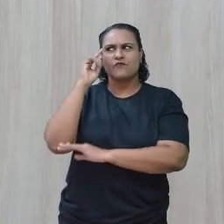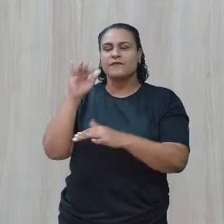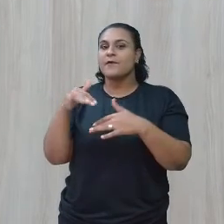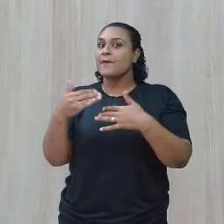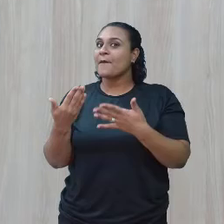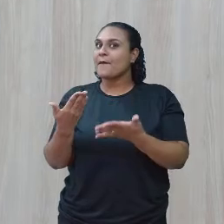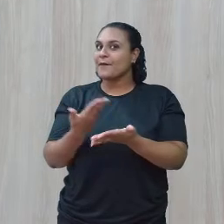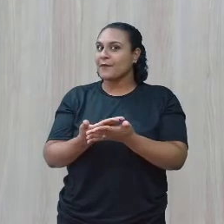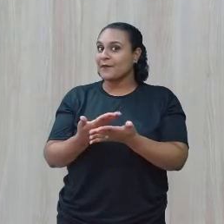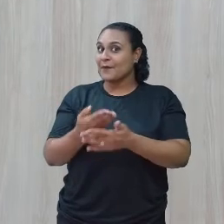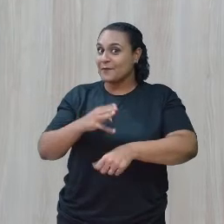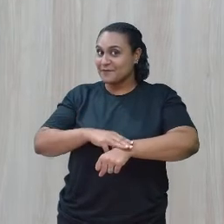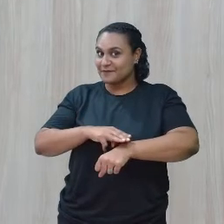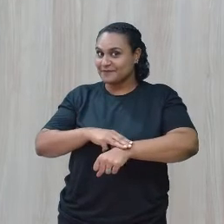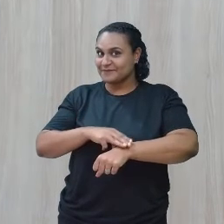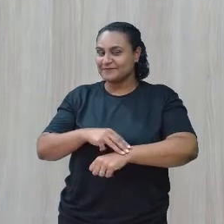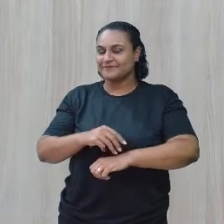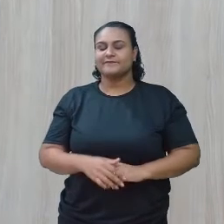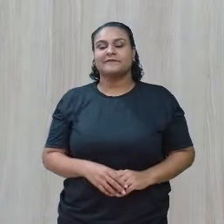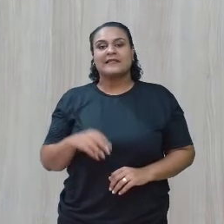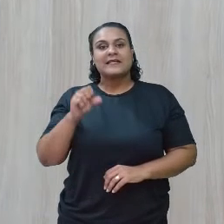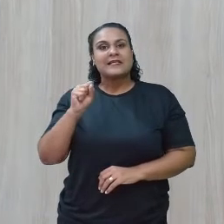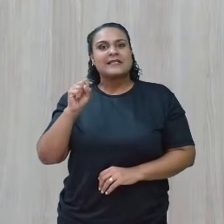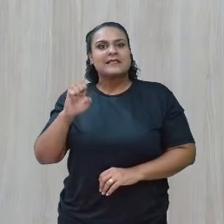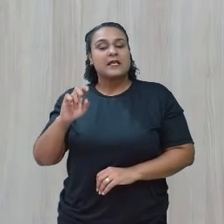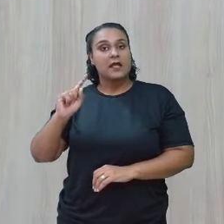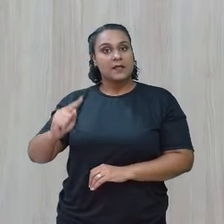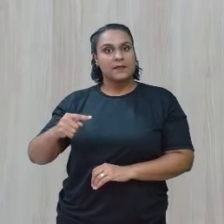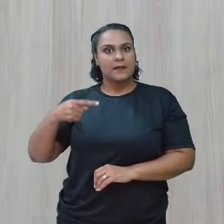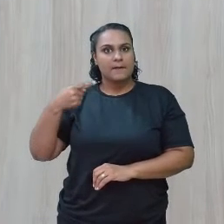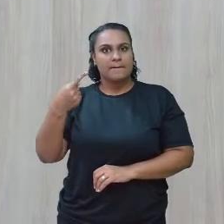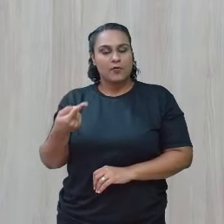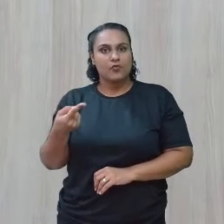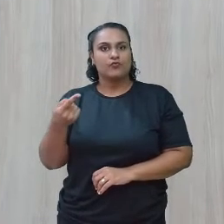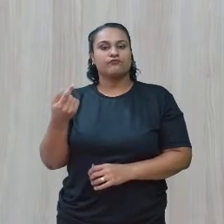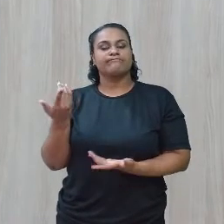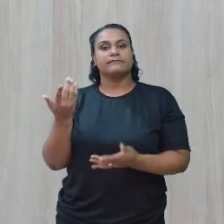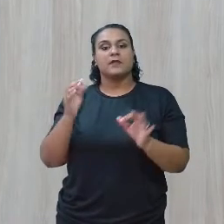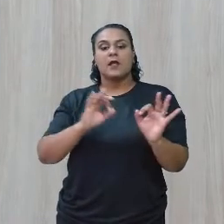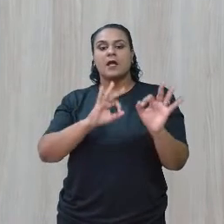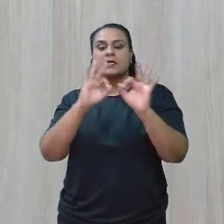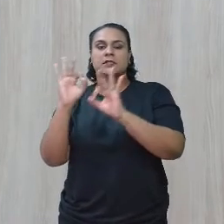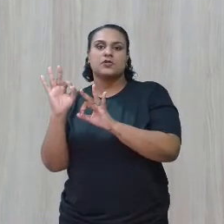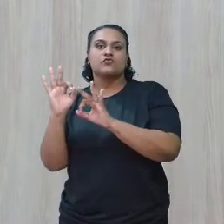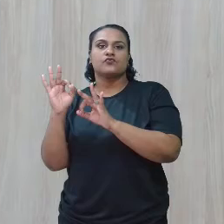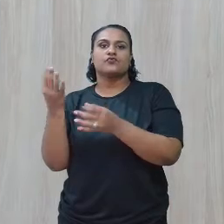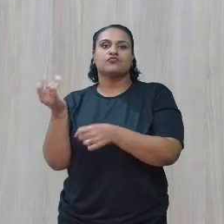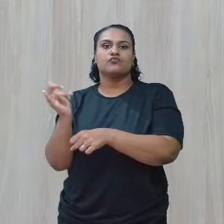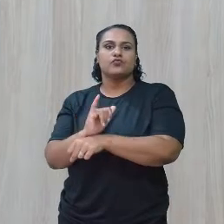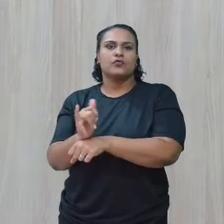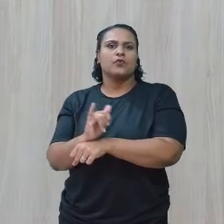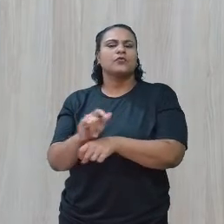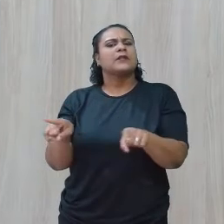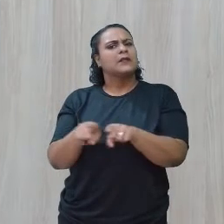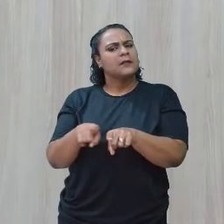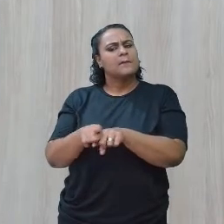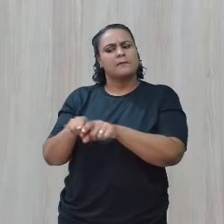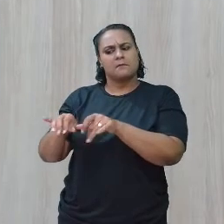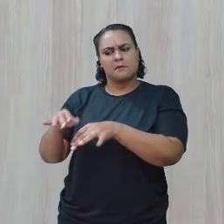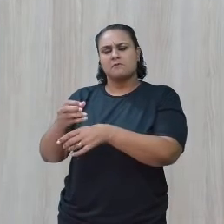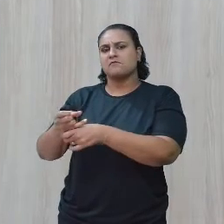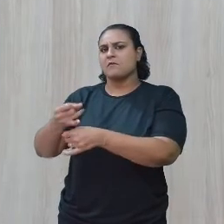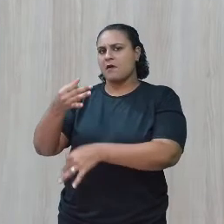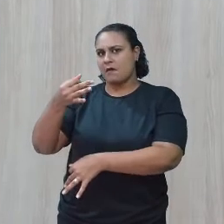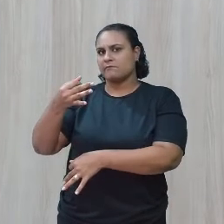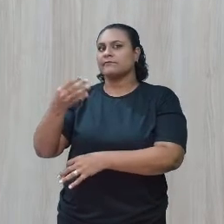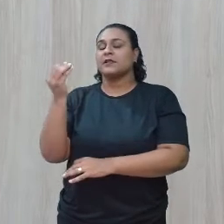aula, nesse momento, tá certo? Se você posteriormente está vendo a aula pelo YouTube, também escreve lá nos comentários, tá certo? Então,